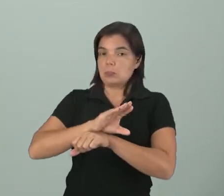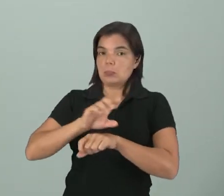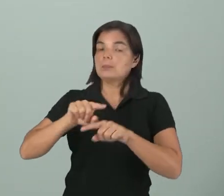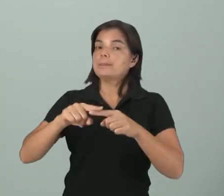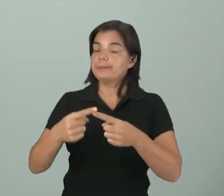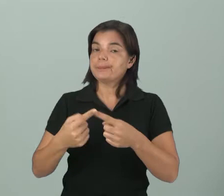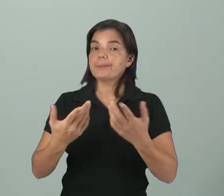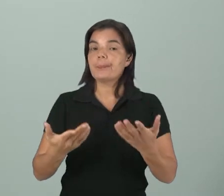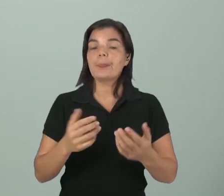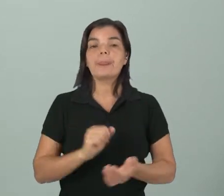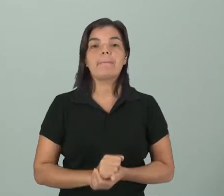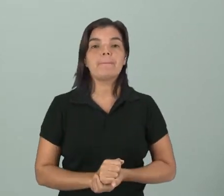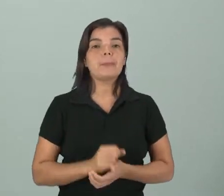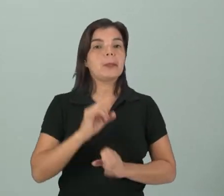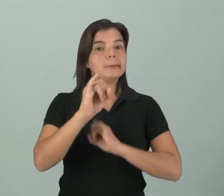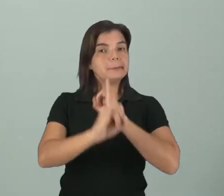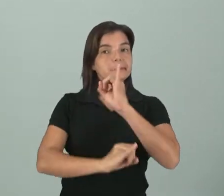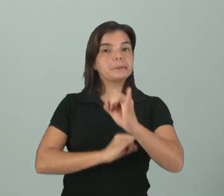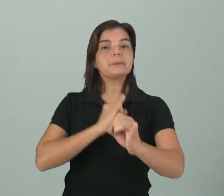constitucionais. Na